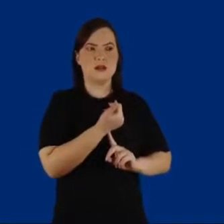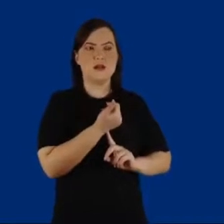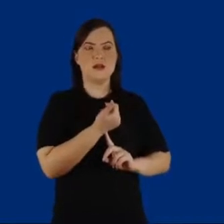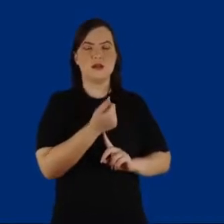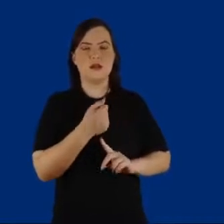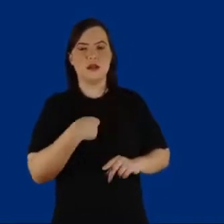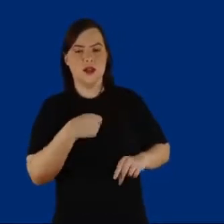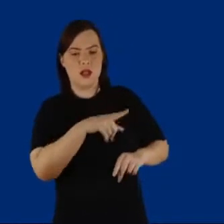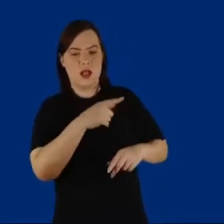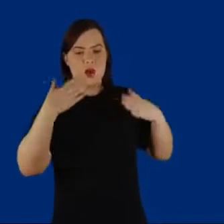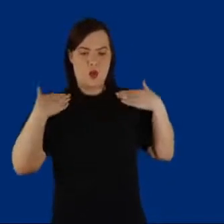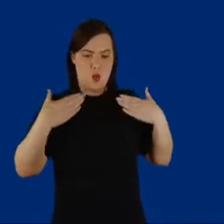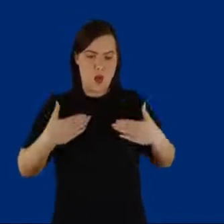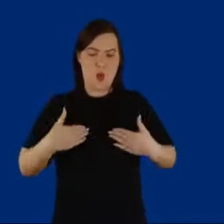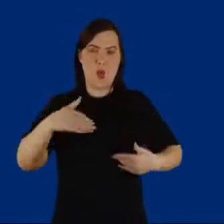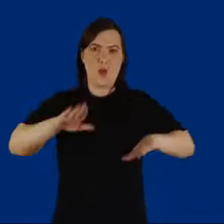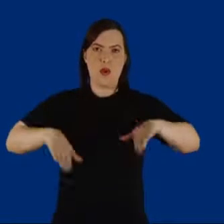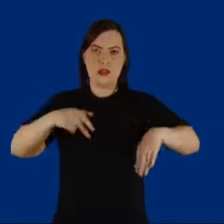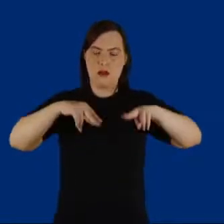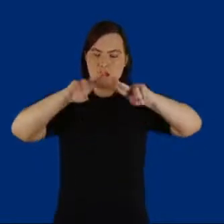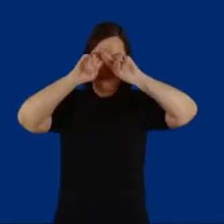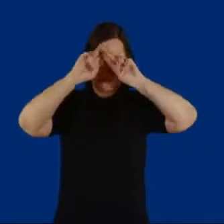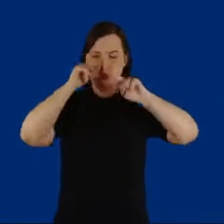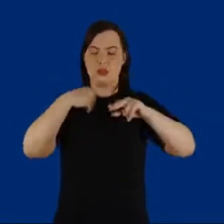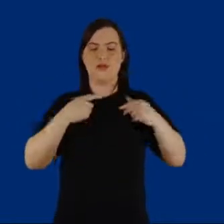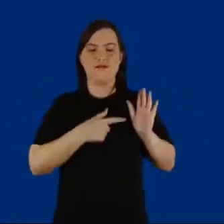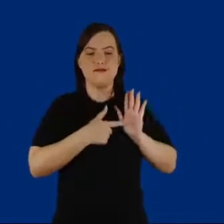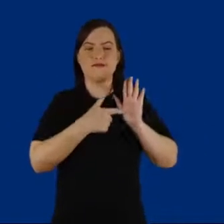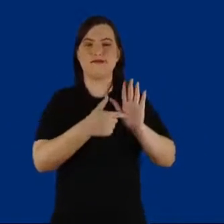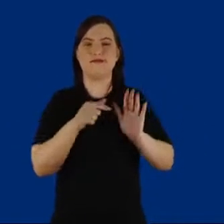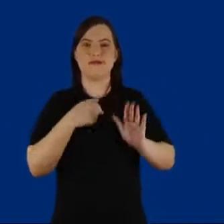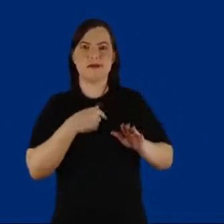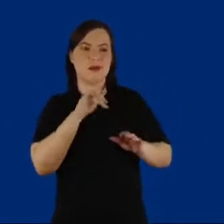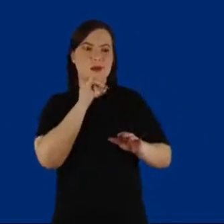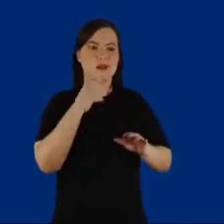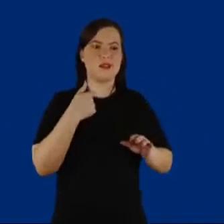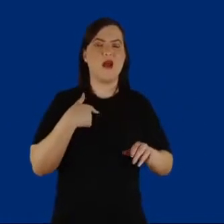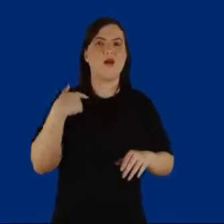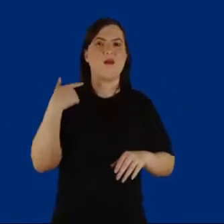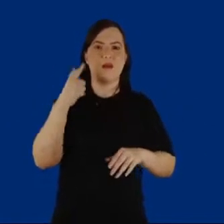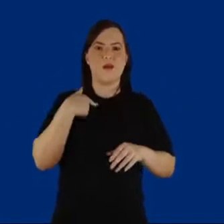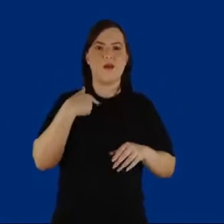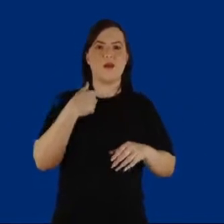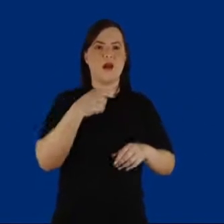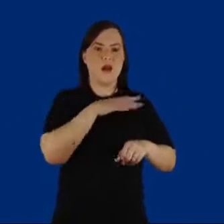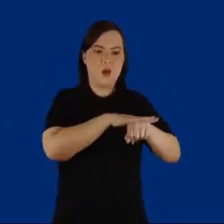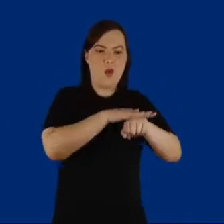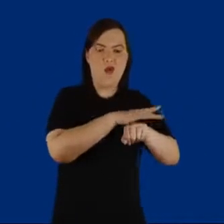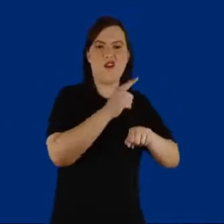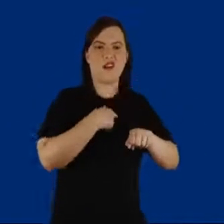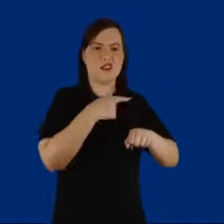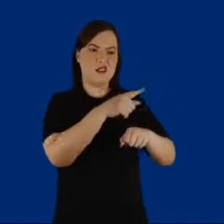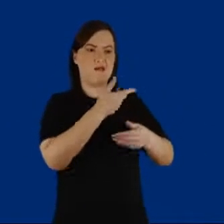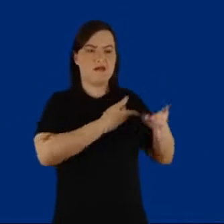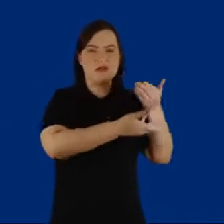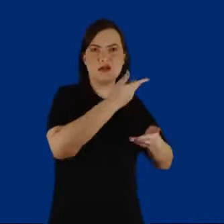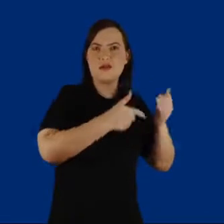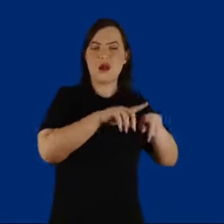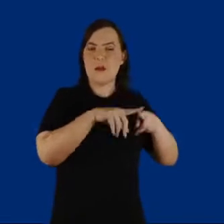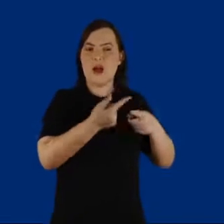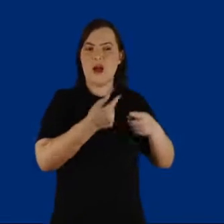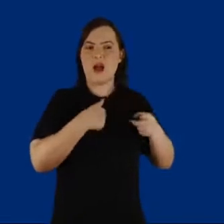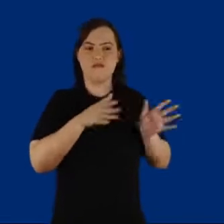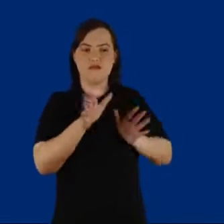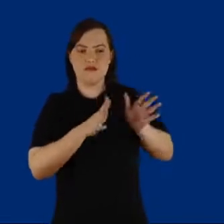expressados pelo corpo. Eles não são expressados em terapia verbal, mas muito mais acessíveis através